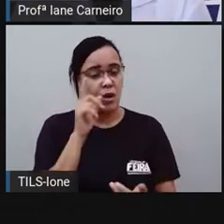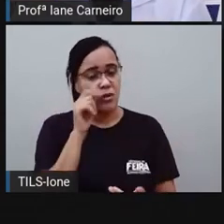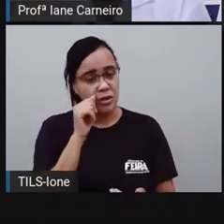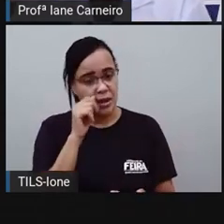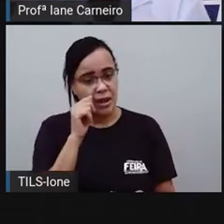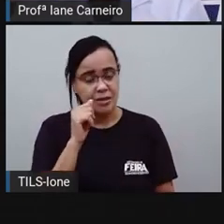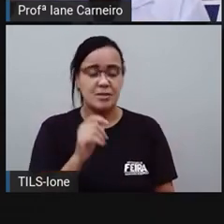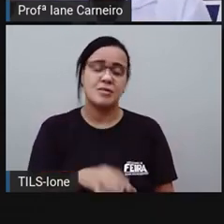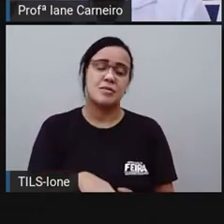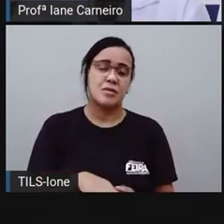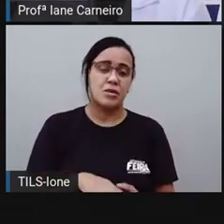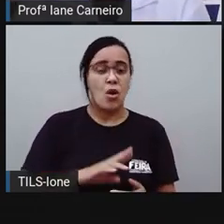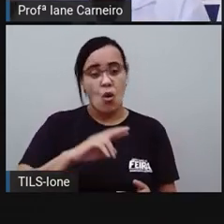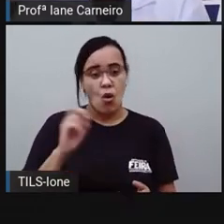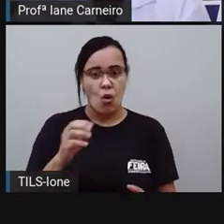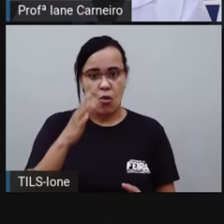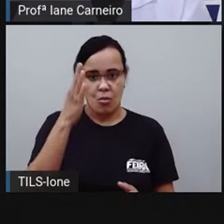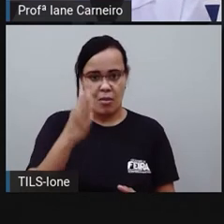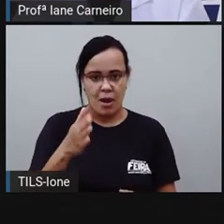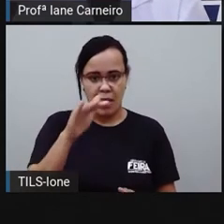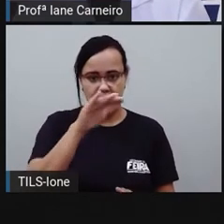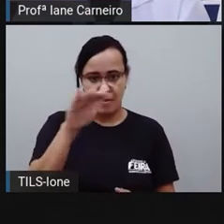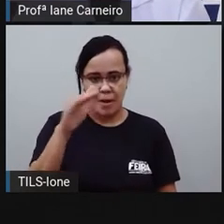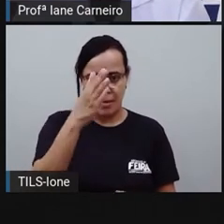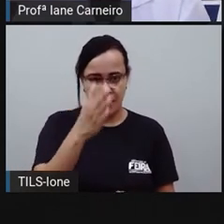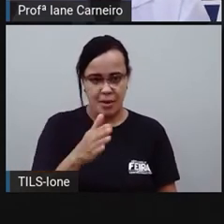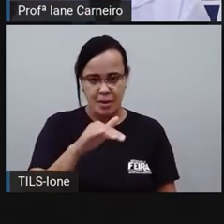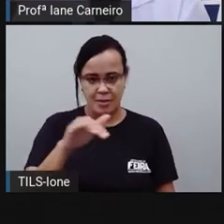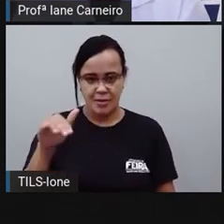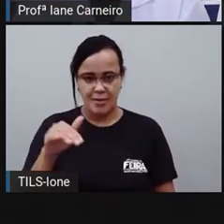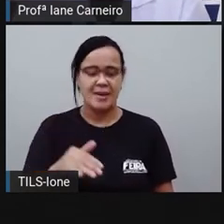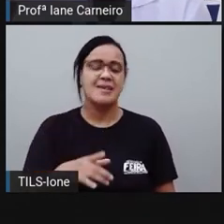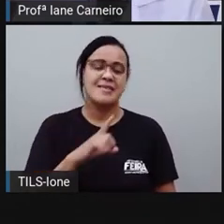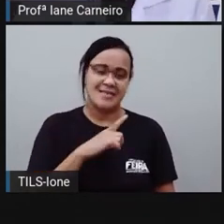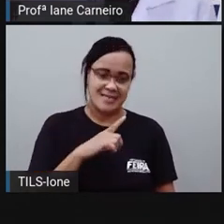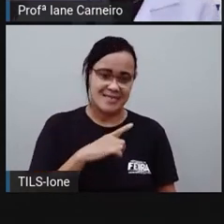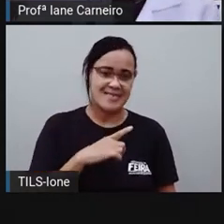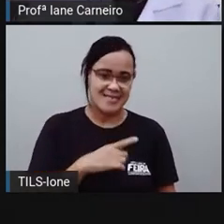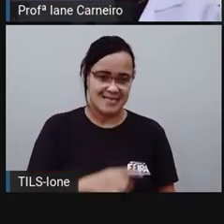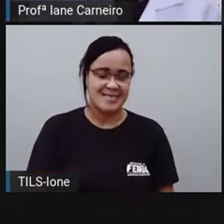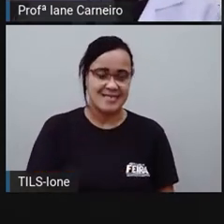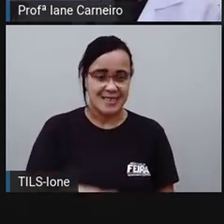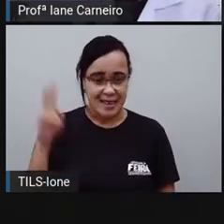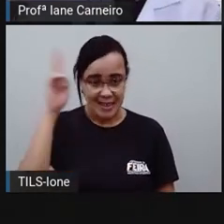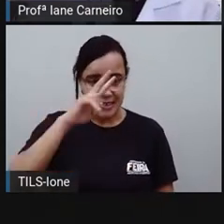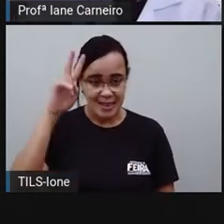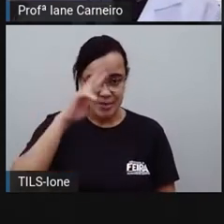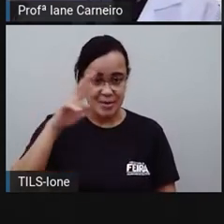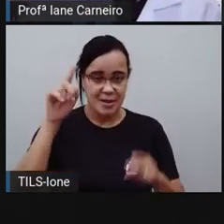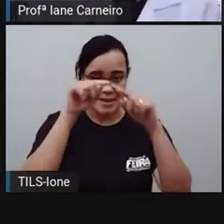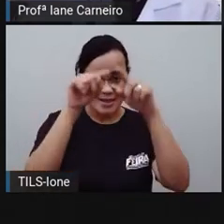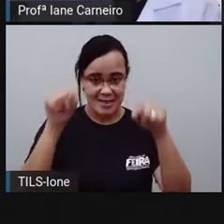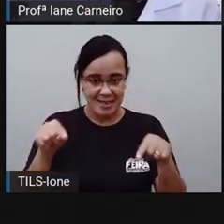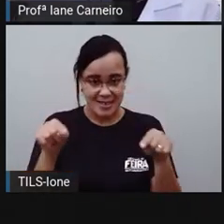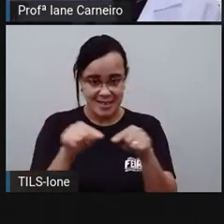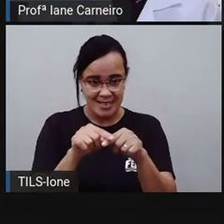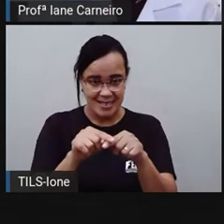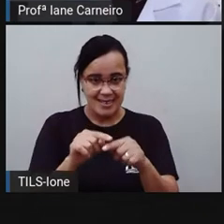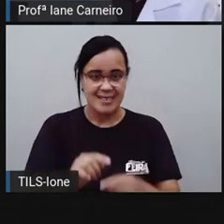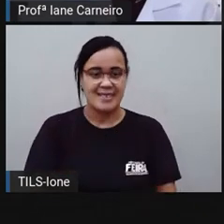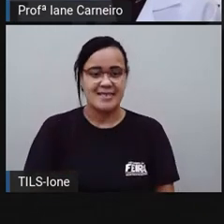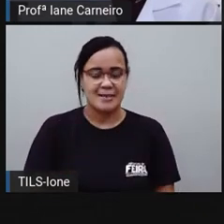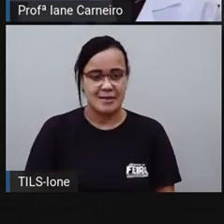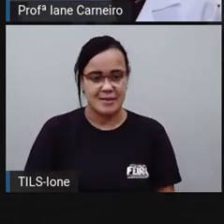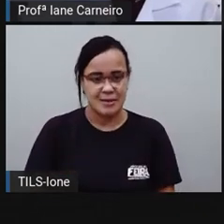de faces, né, que um quadrado tem, né? Vamos escrever aqui o nome quadrado, vocês lembram? Ó, quá,